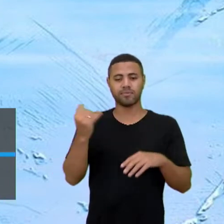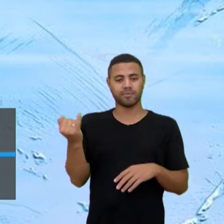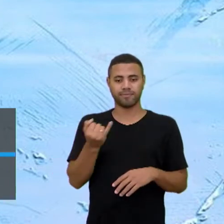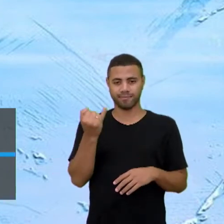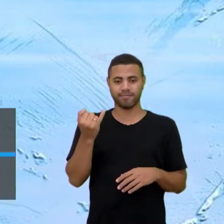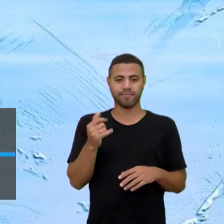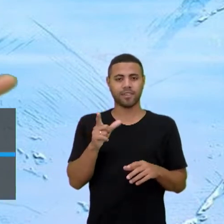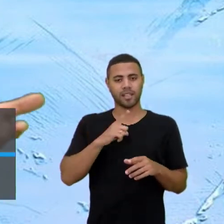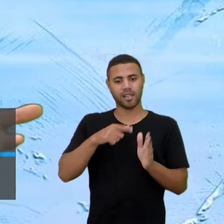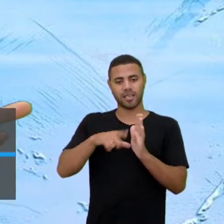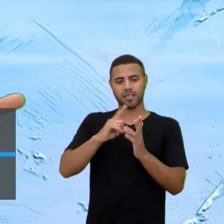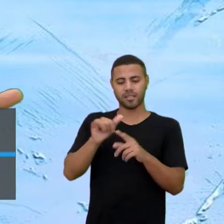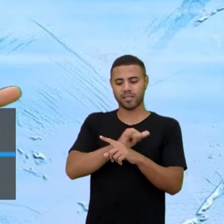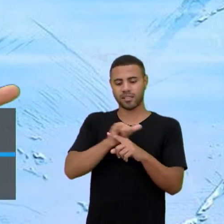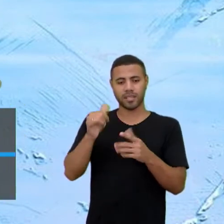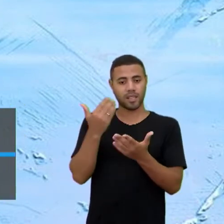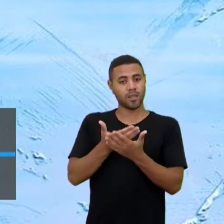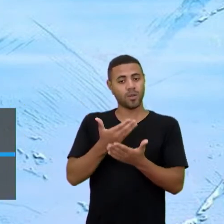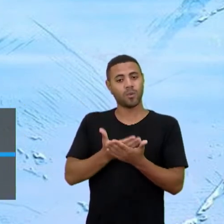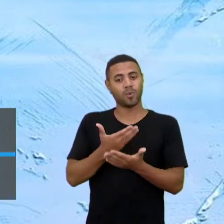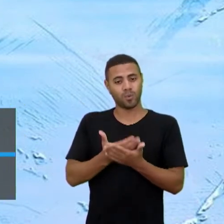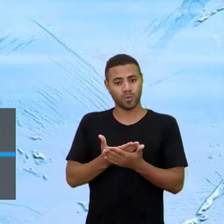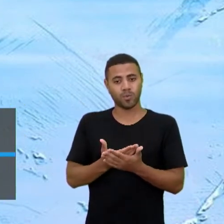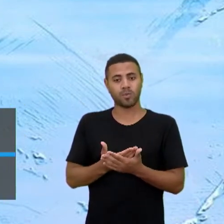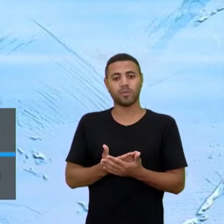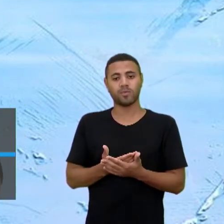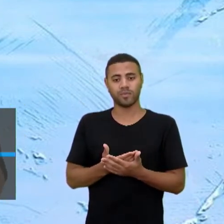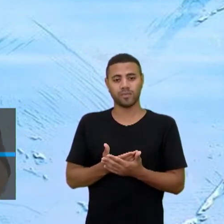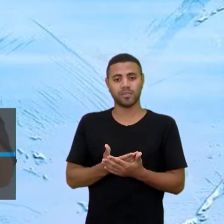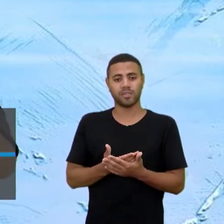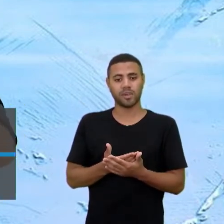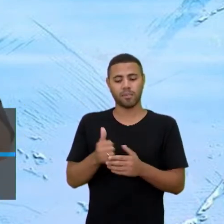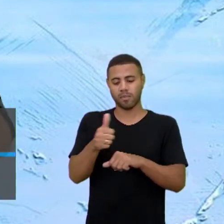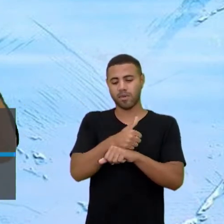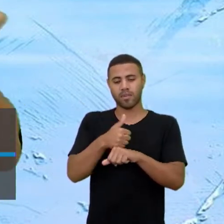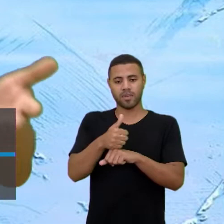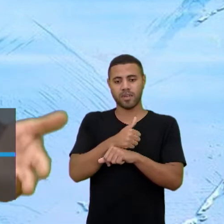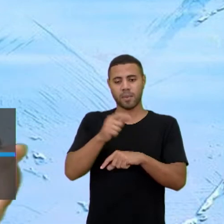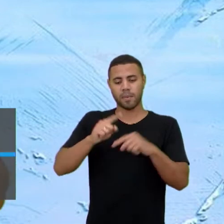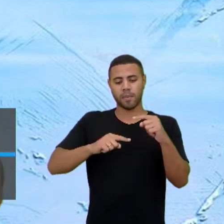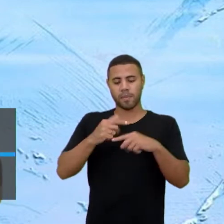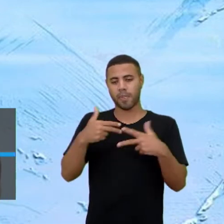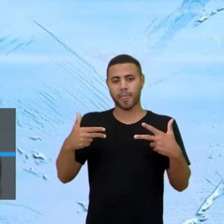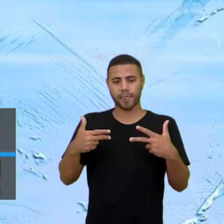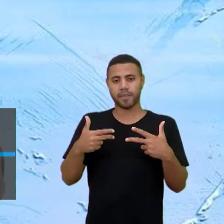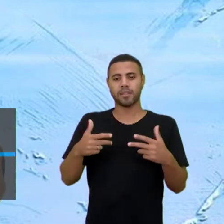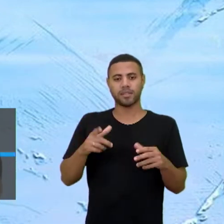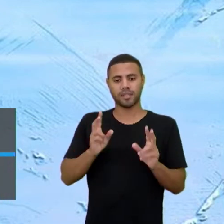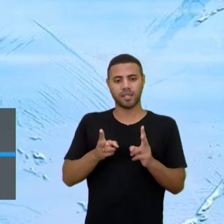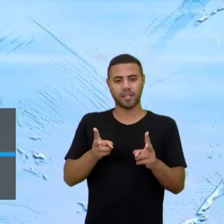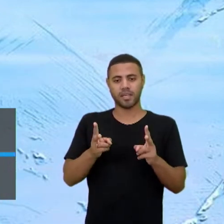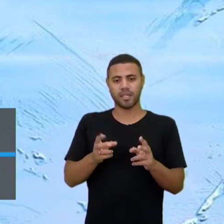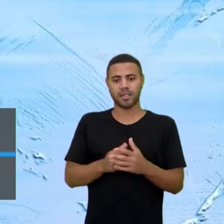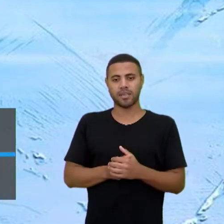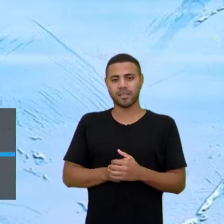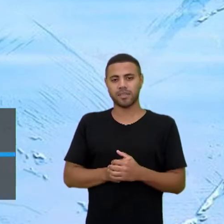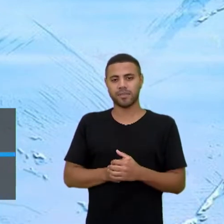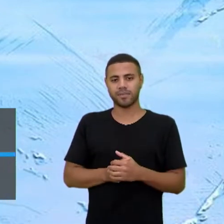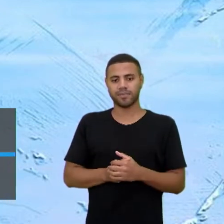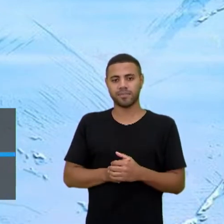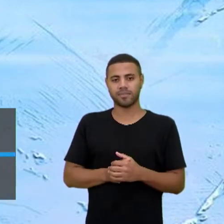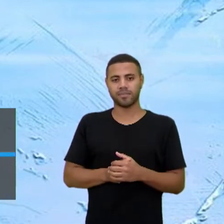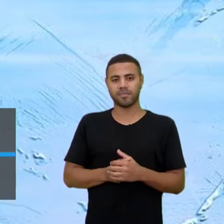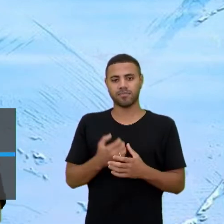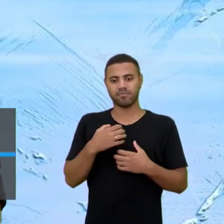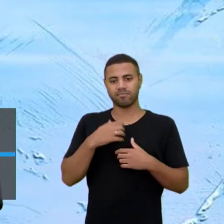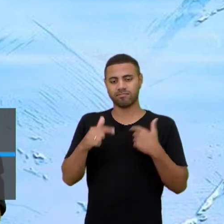seja, para todo esse tipo de carreira, todo esse tipo de produto, existe sempre uma forma de trabalhar e ser